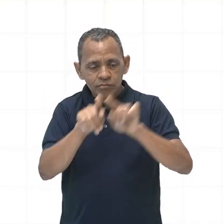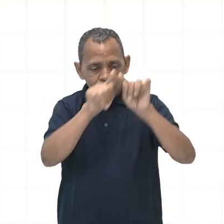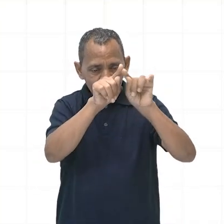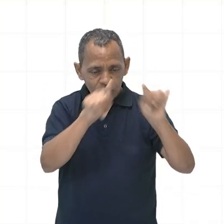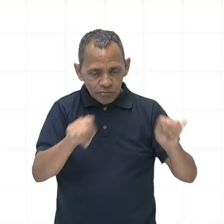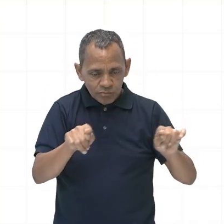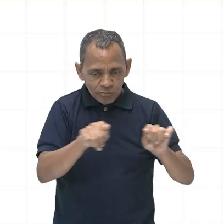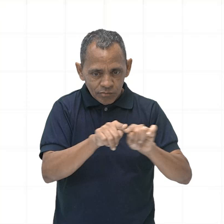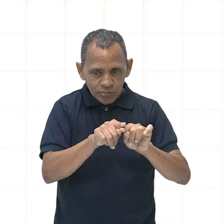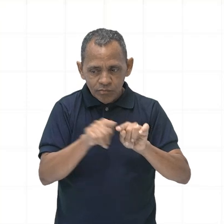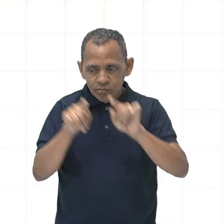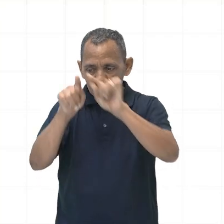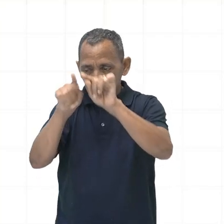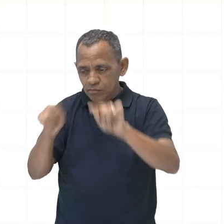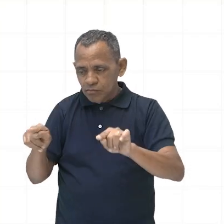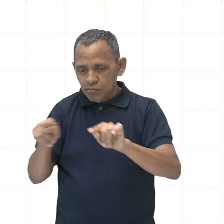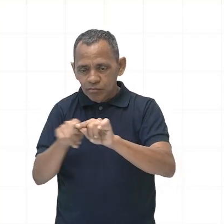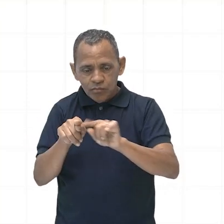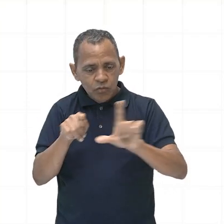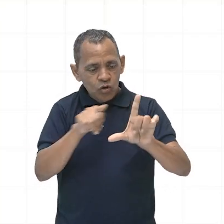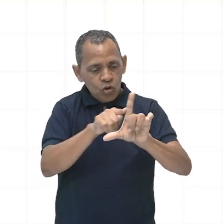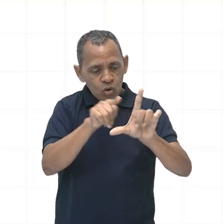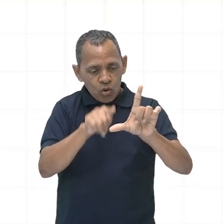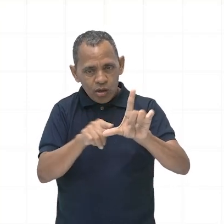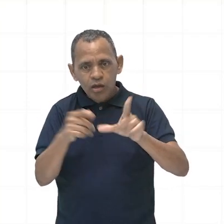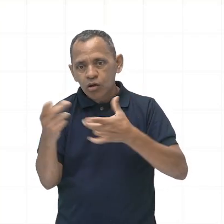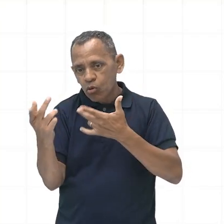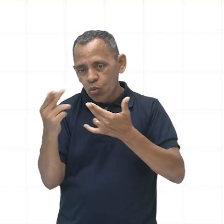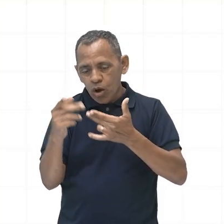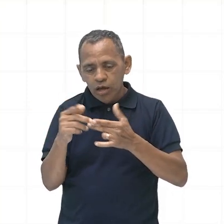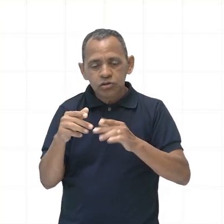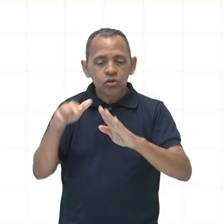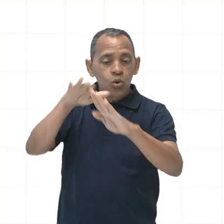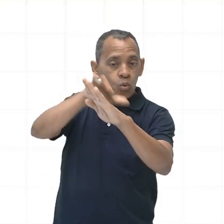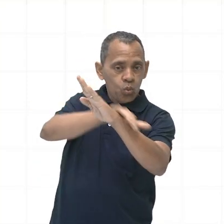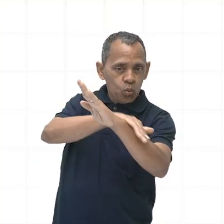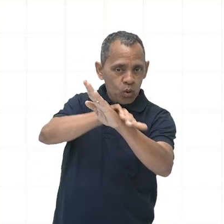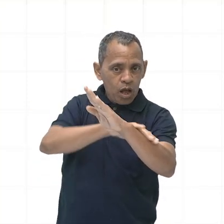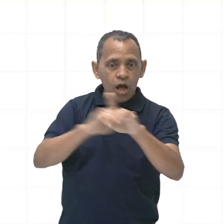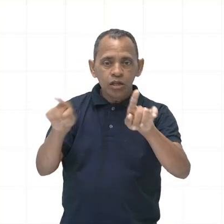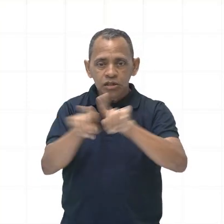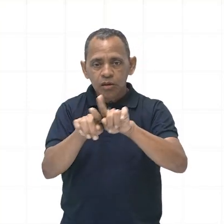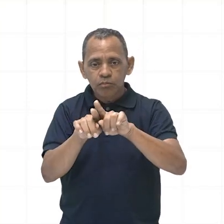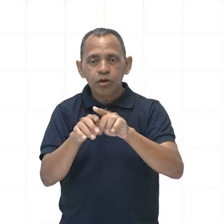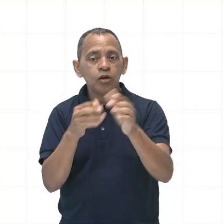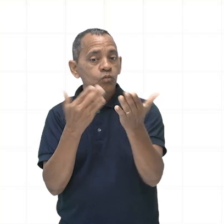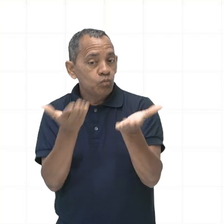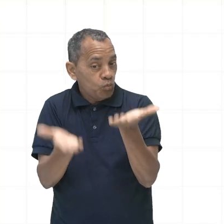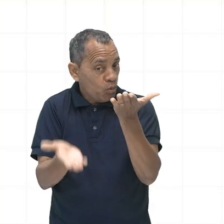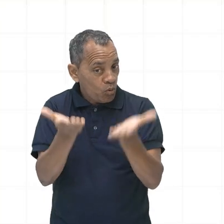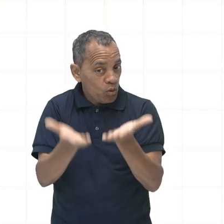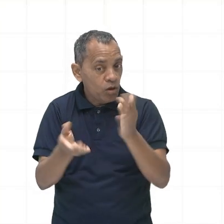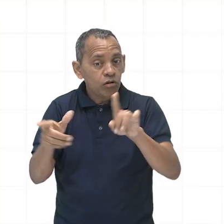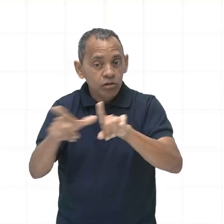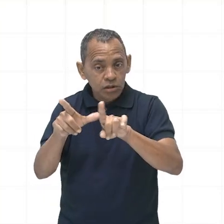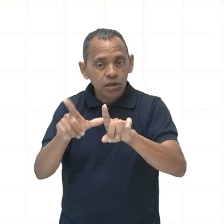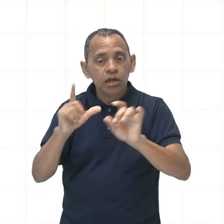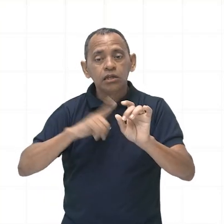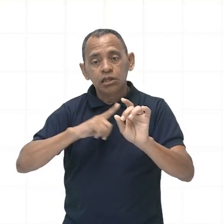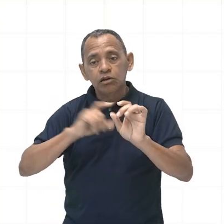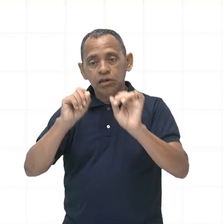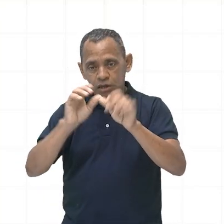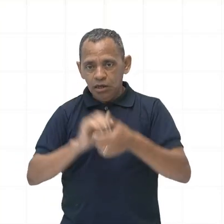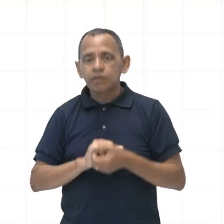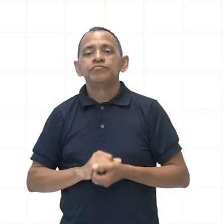iguais e se os lados correspondentes forem ordenadamente proporcionais, nós vamos ter semelhanças de